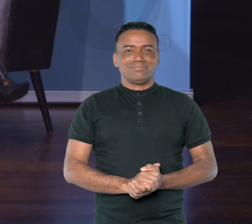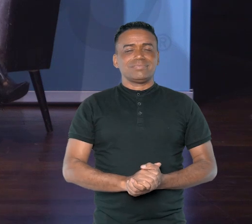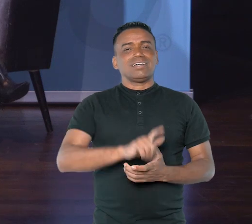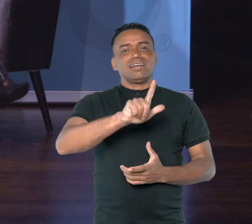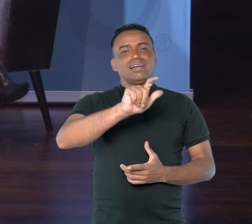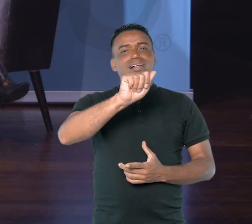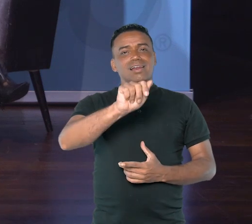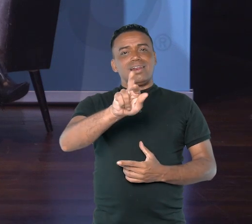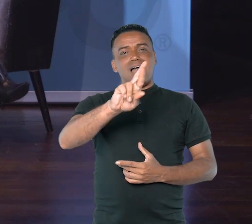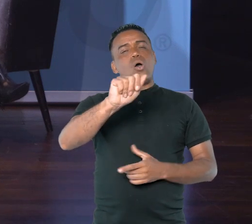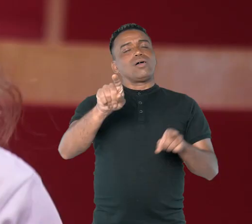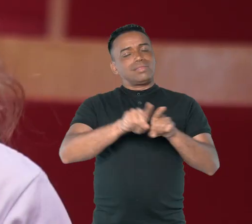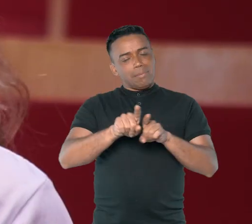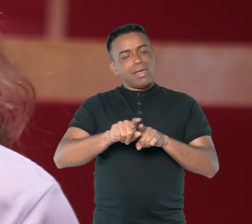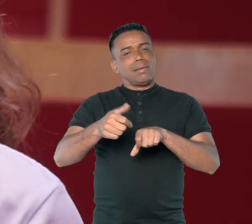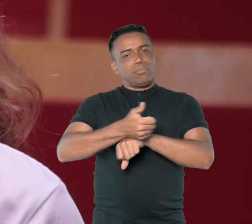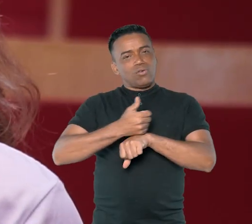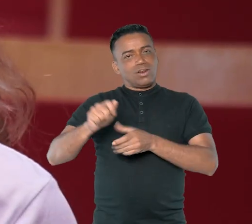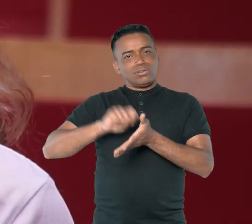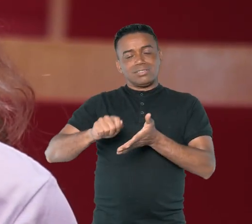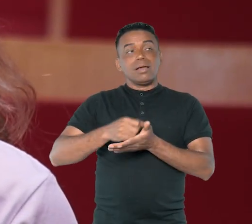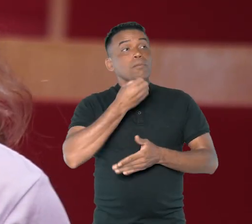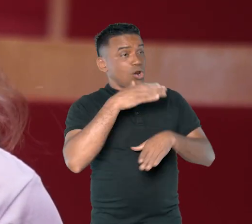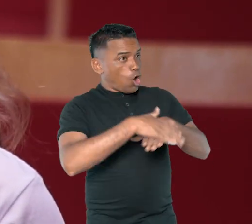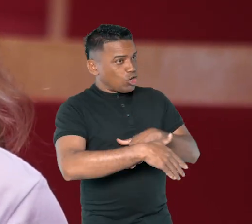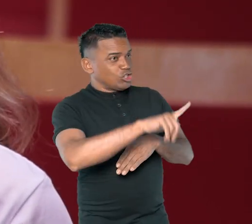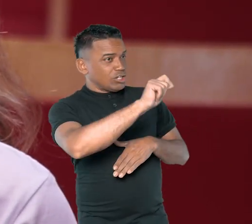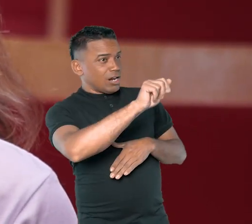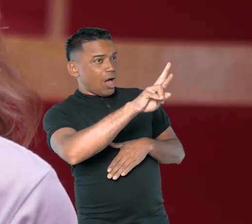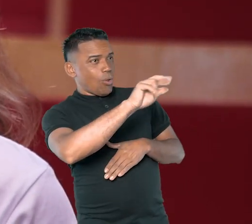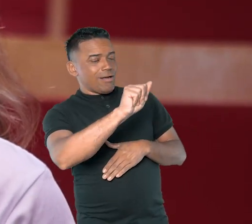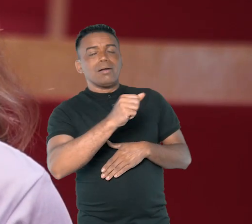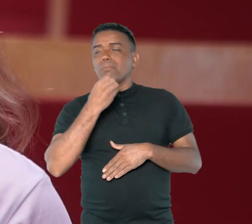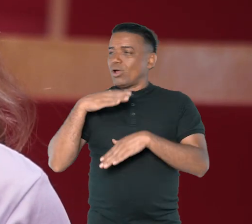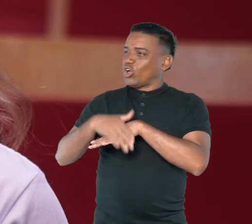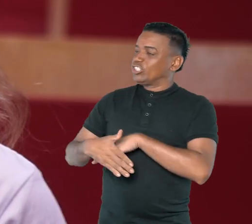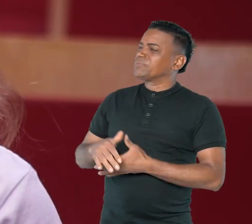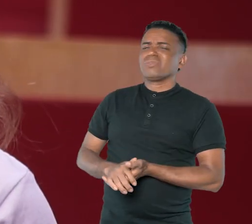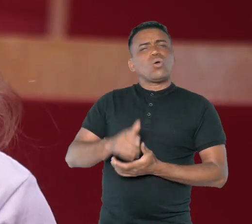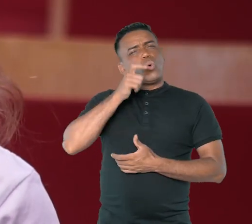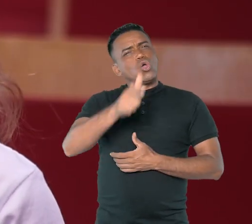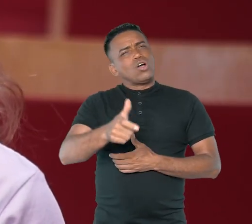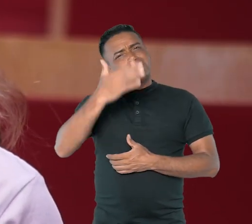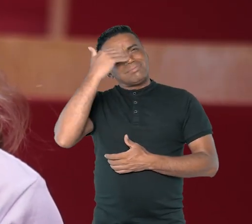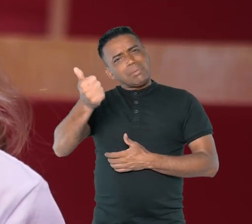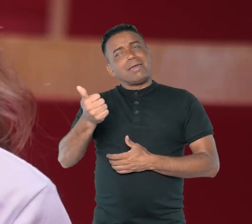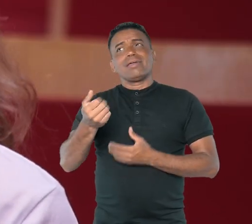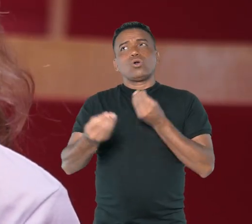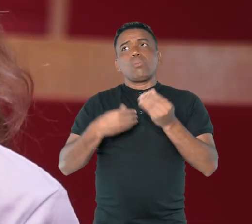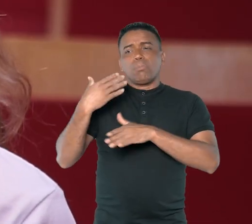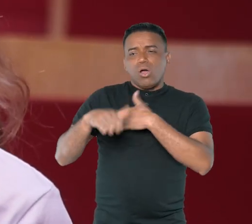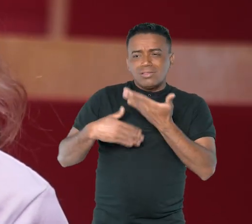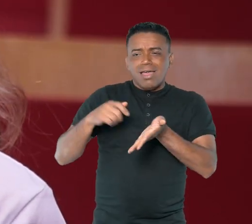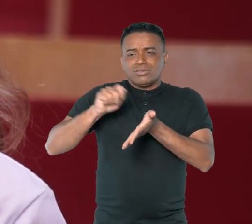Laura também escritora. Boa noite, Laura. Oi, boa noite. Eu fiquei curiosa para saber um pouco mais sobre o seu processo